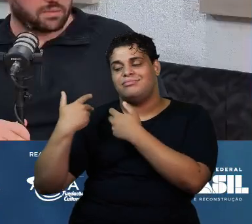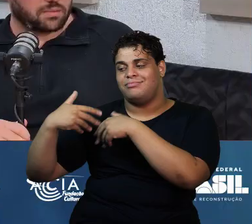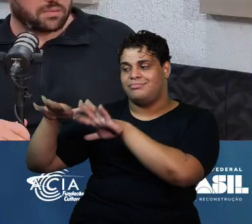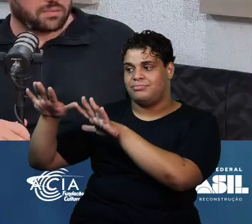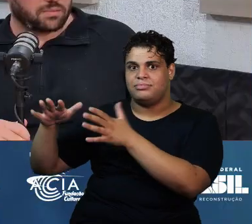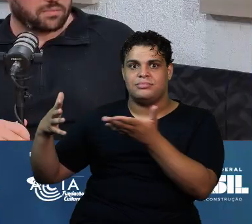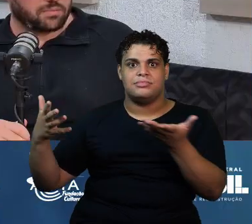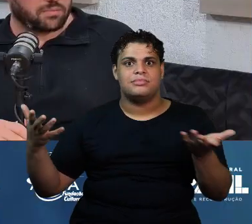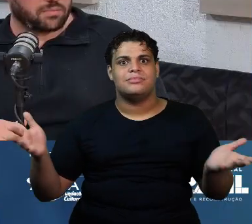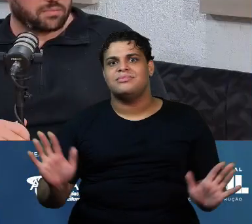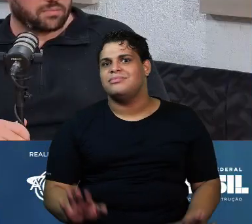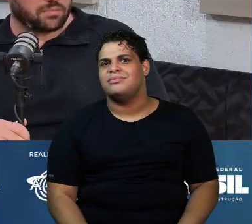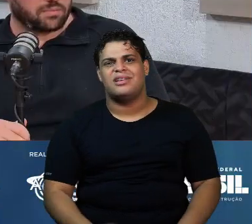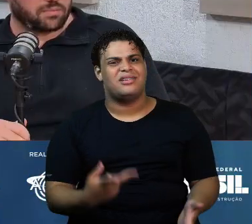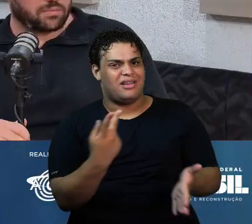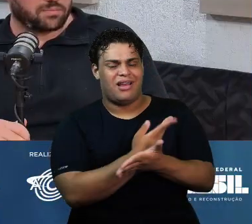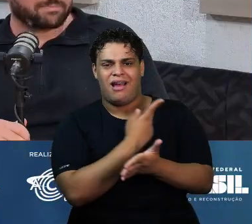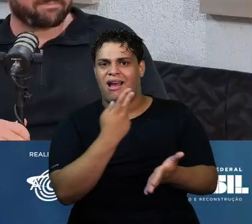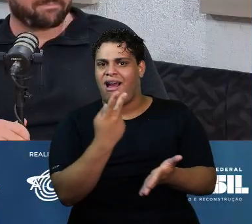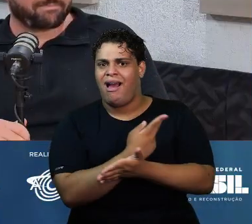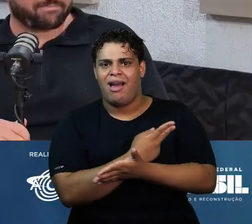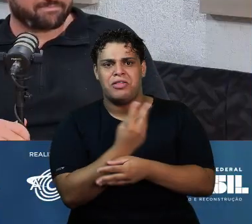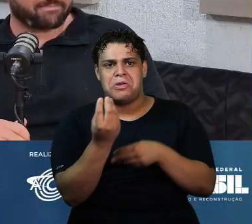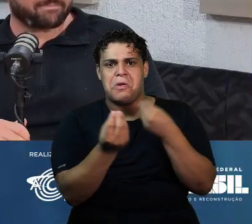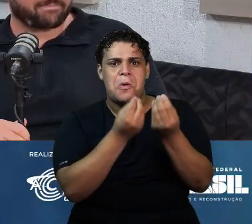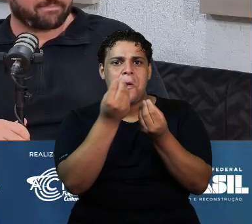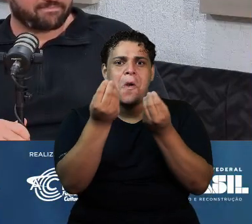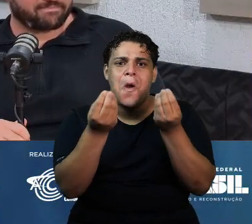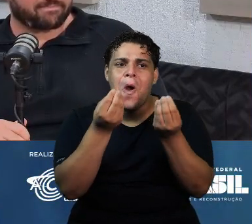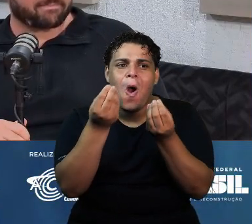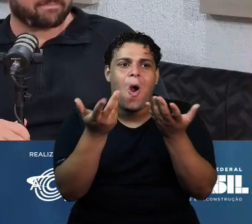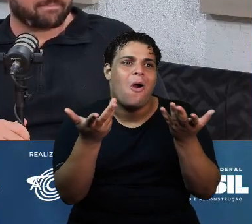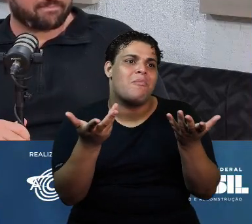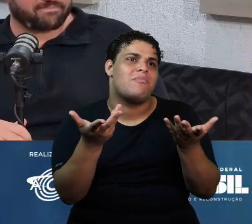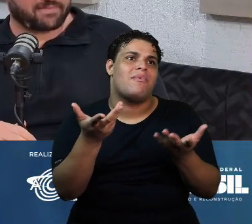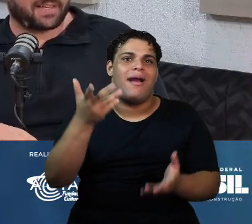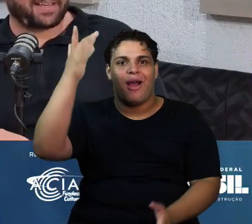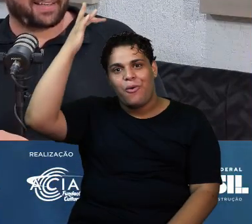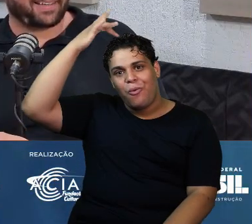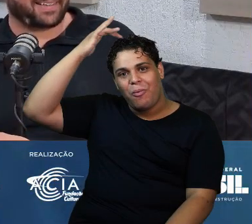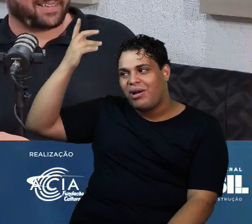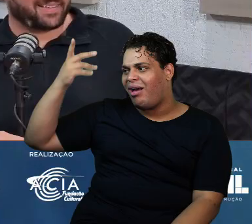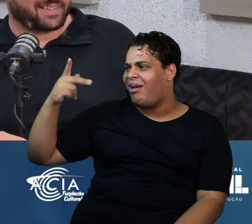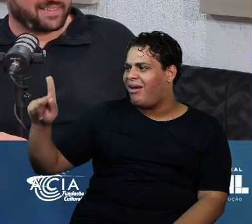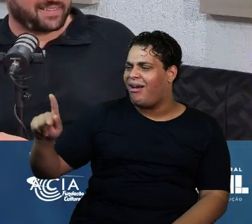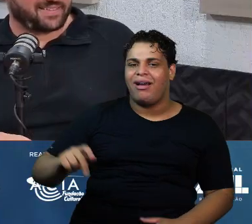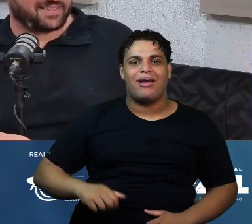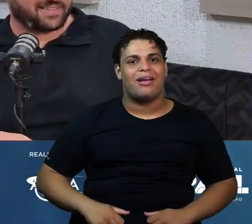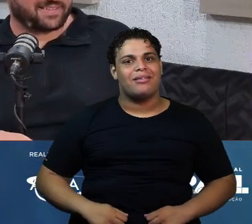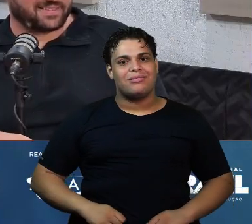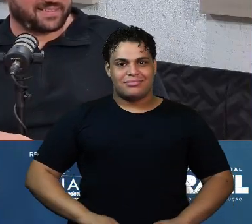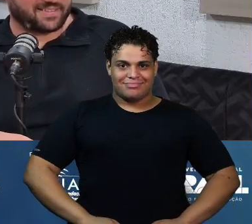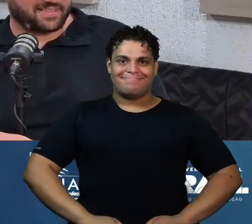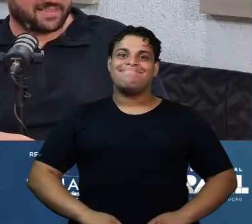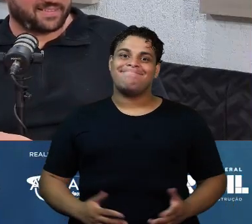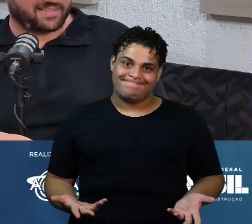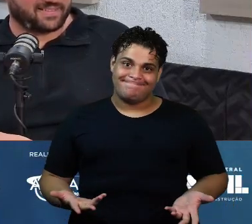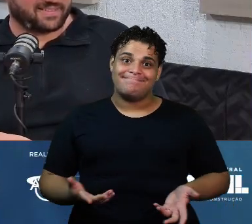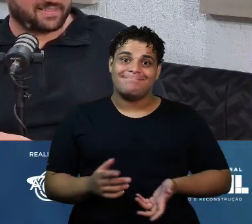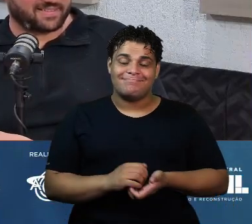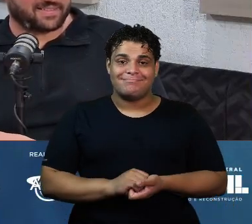o absurdo dessa frase. A gente não fez a lição de casa e ainda está colocando a responsabilidade neles. Não ensinou e quer cobrar,